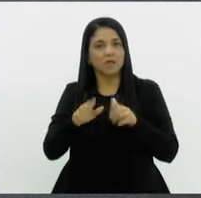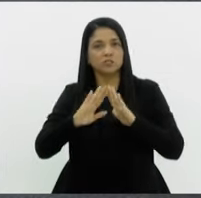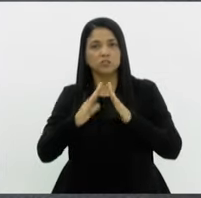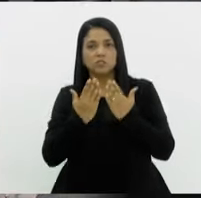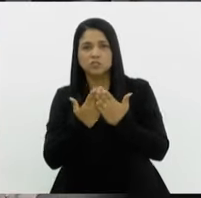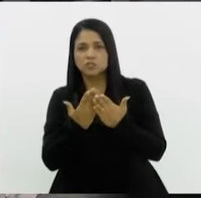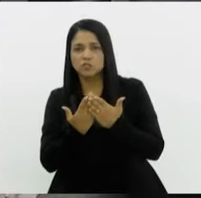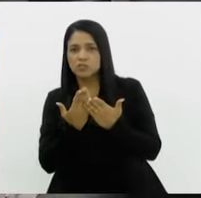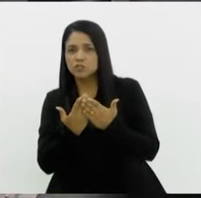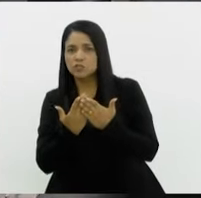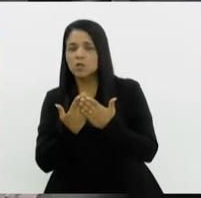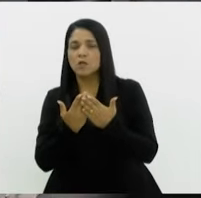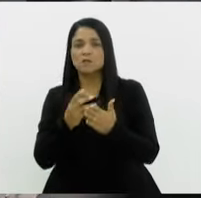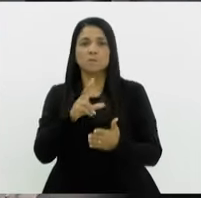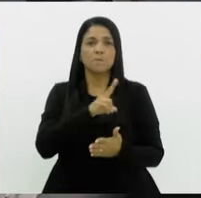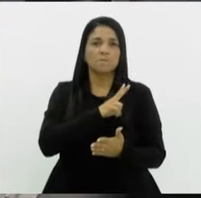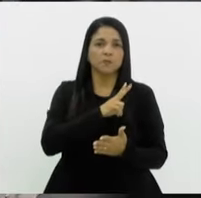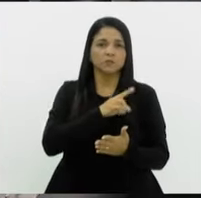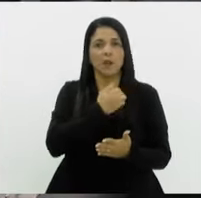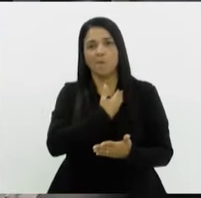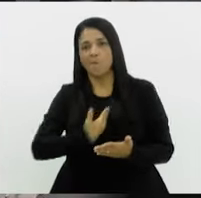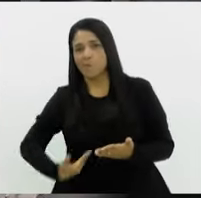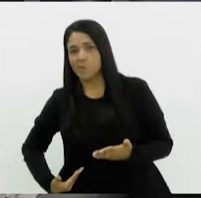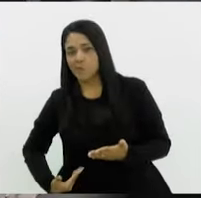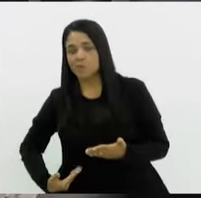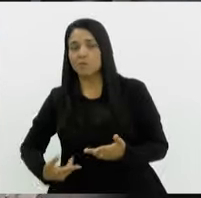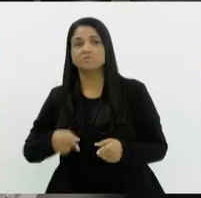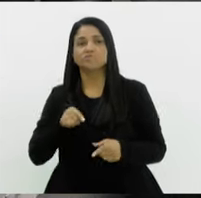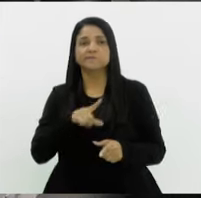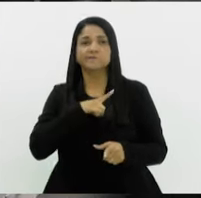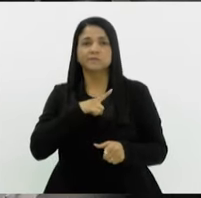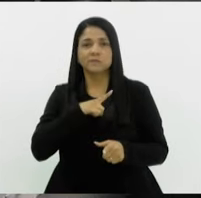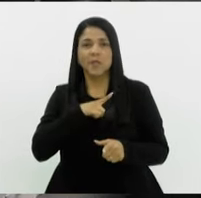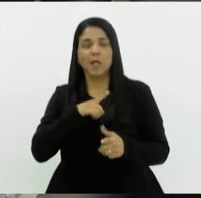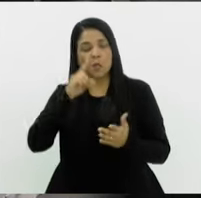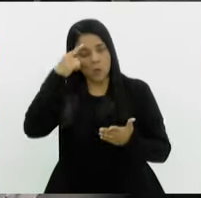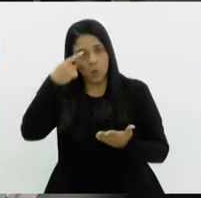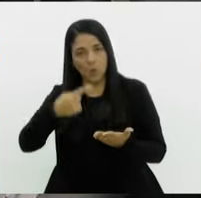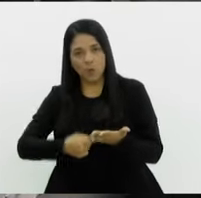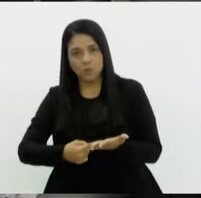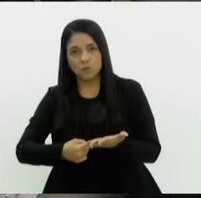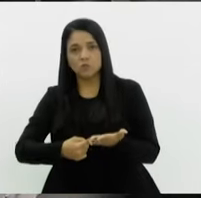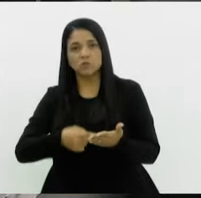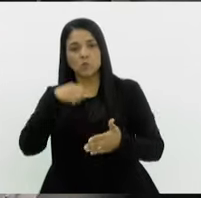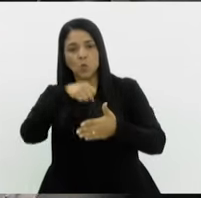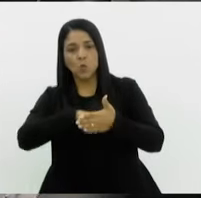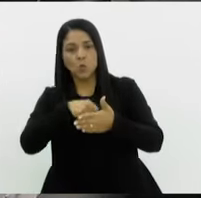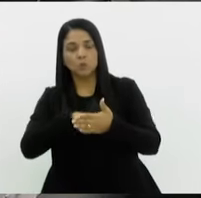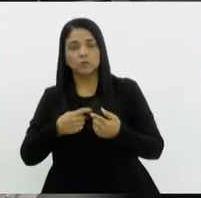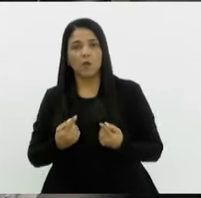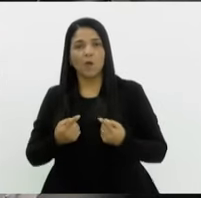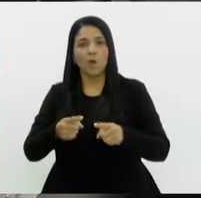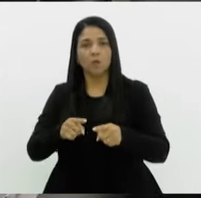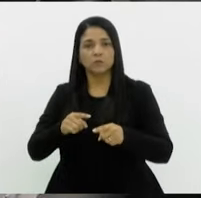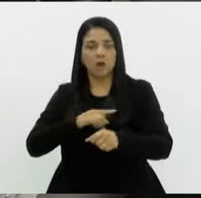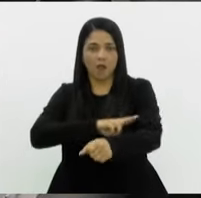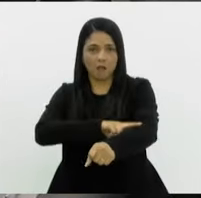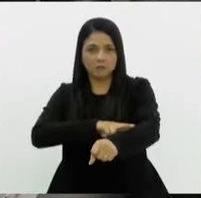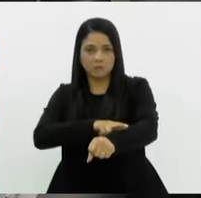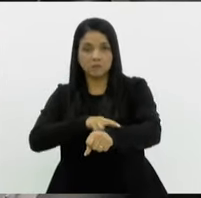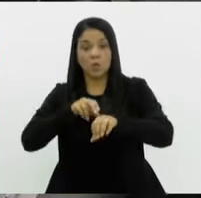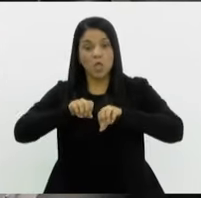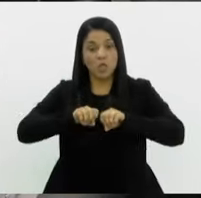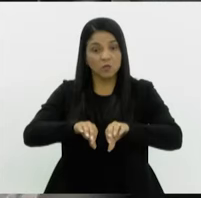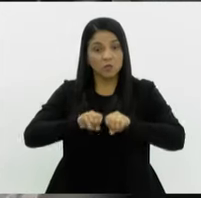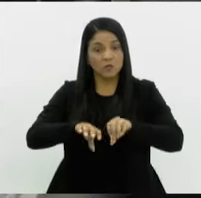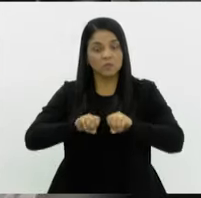escolas, sejam elas públicas ou particulares, que tenham compromisso com a luta antirracista, com a educação